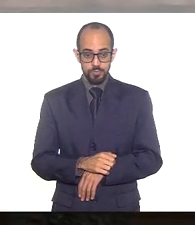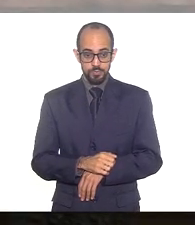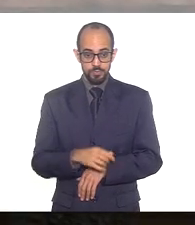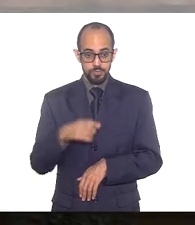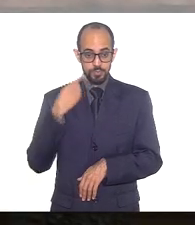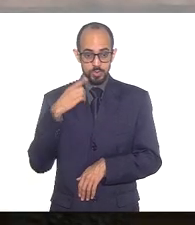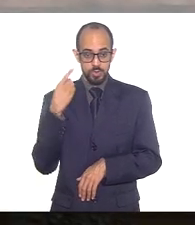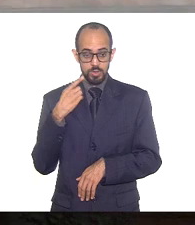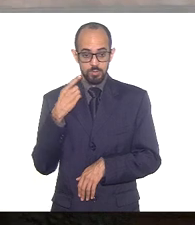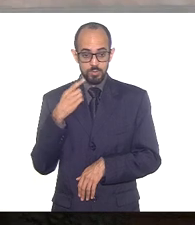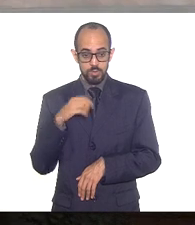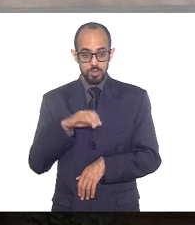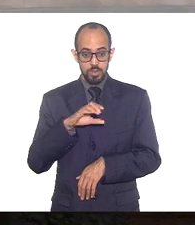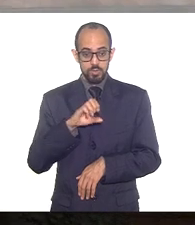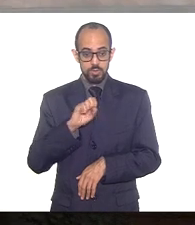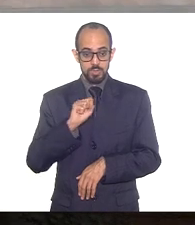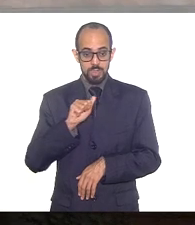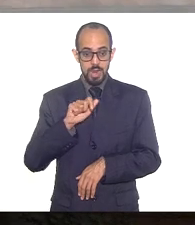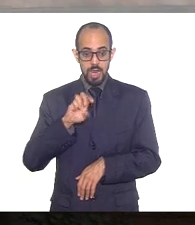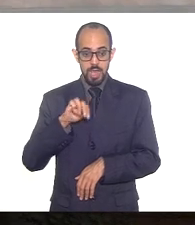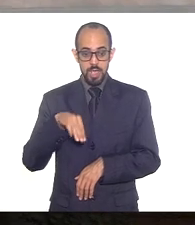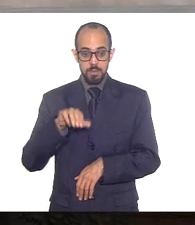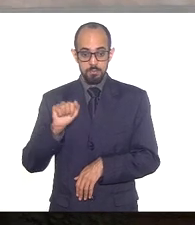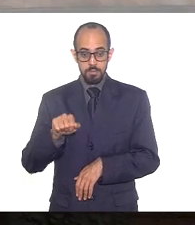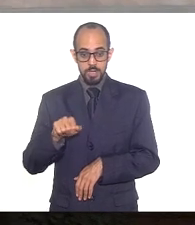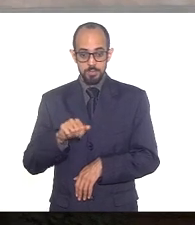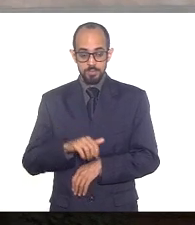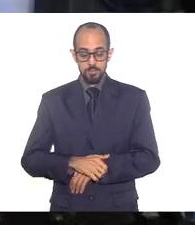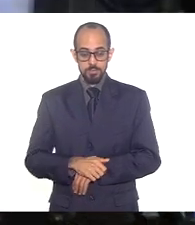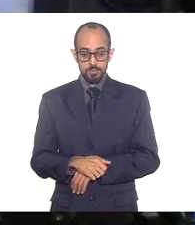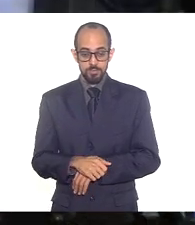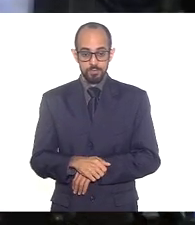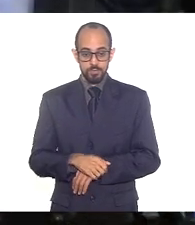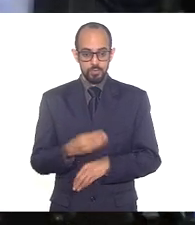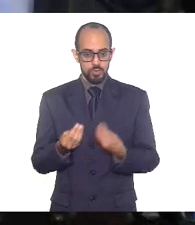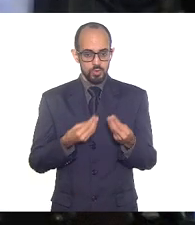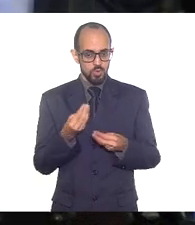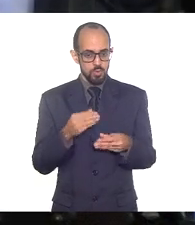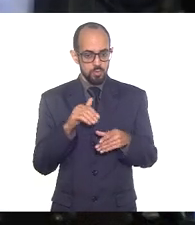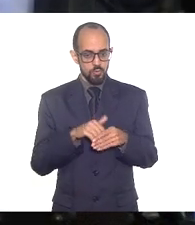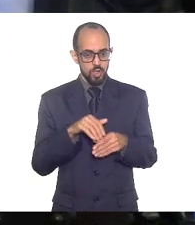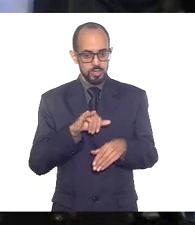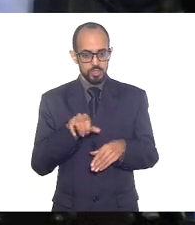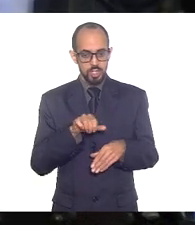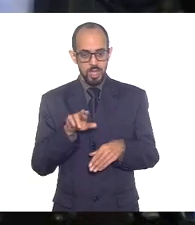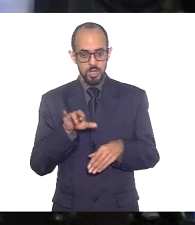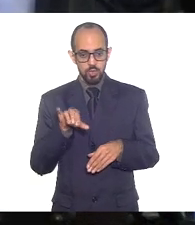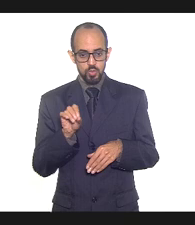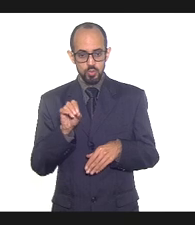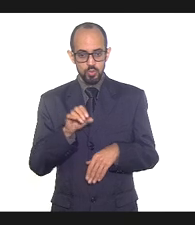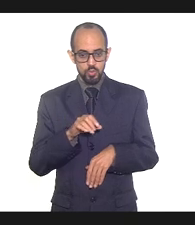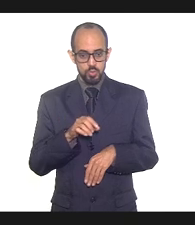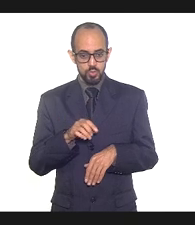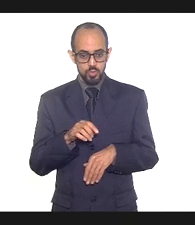o deputado Coronel Salema como volta a Coronel Jairo